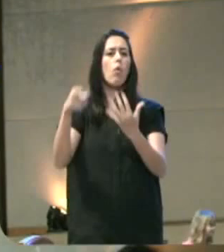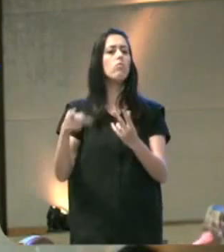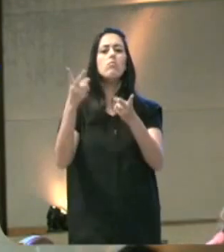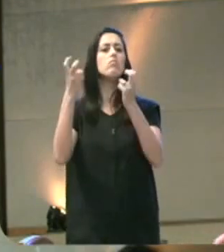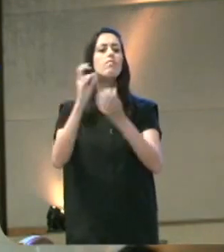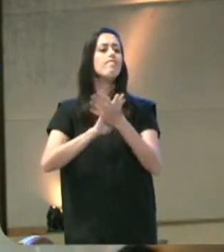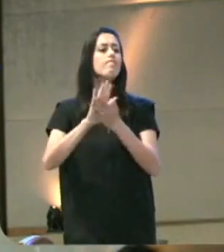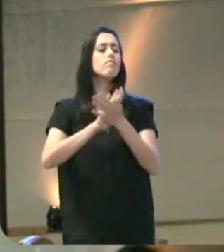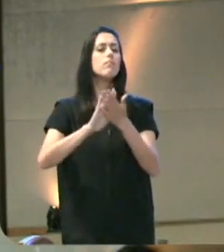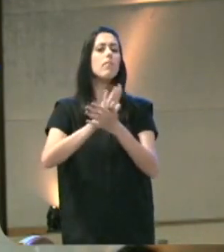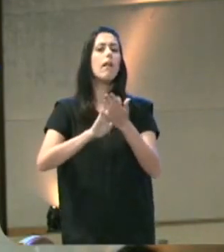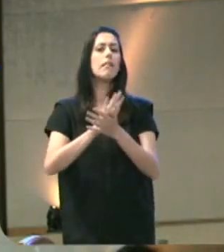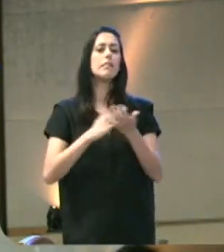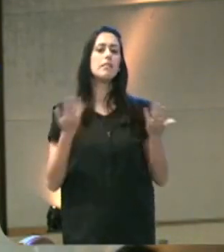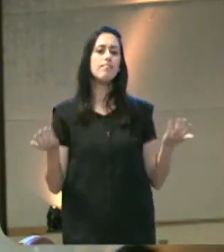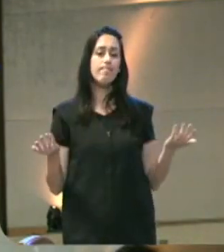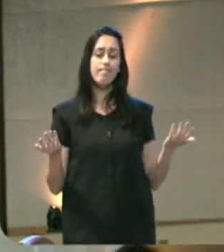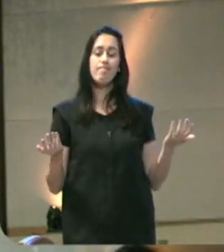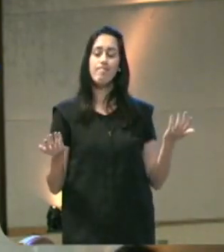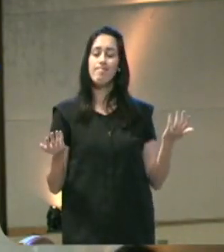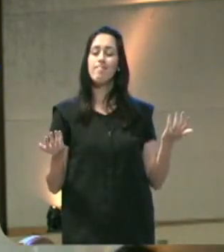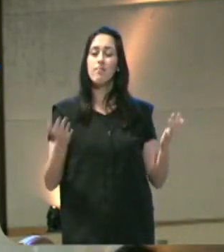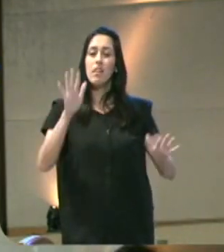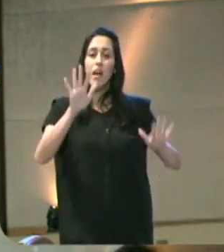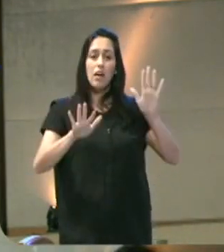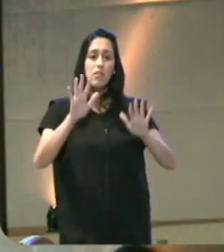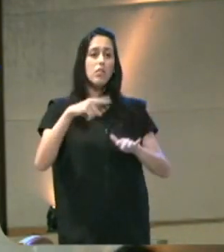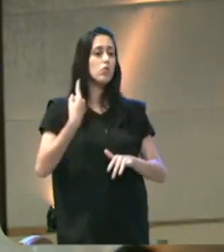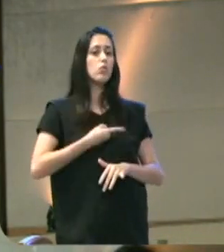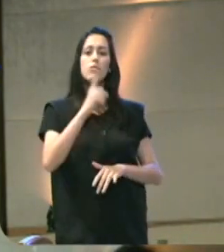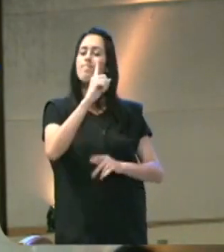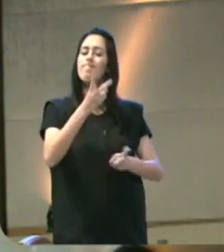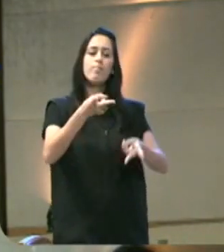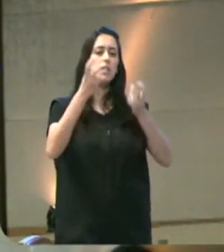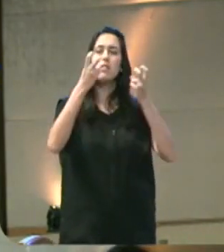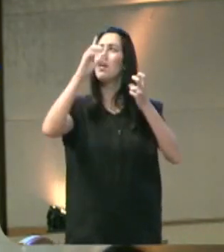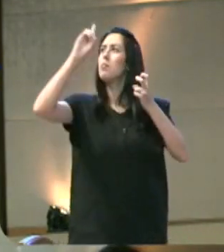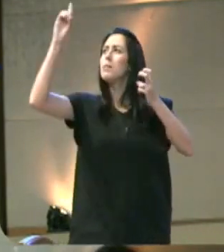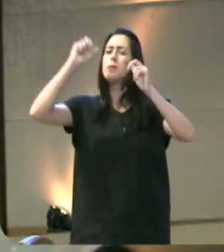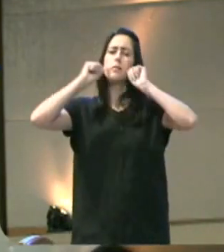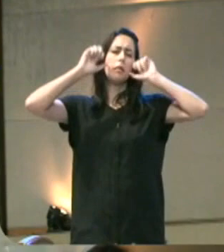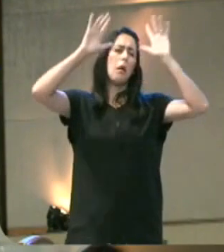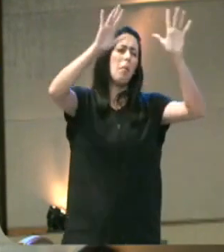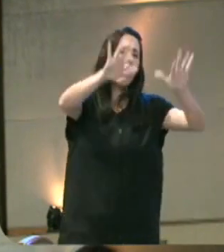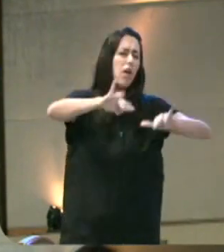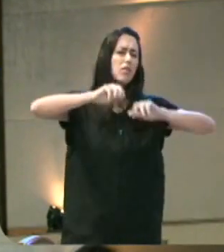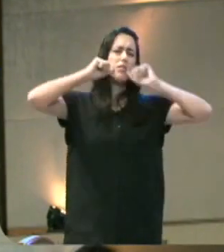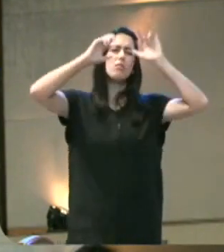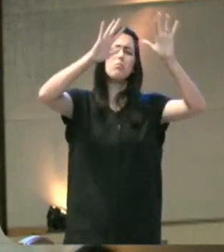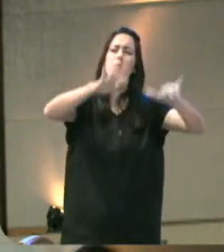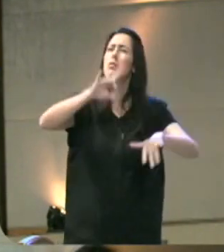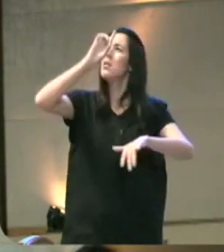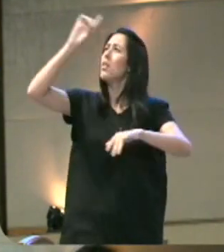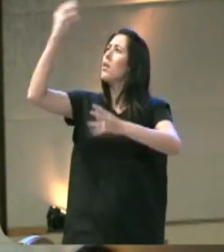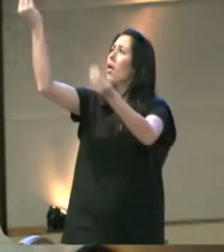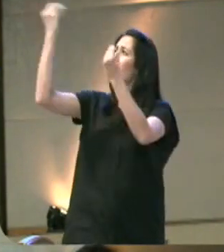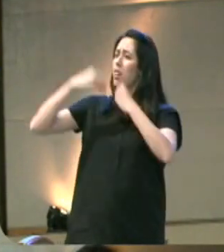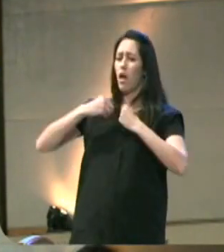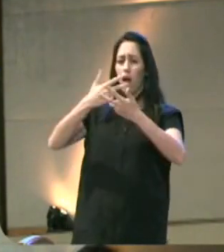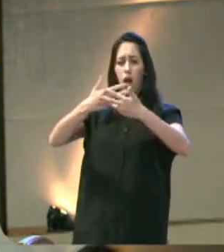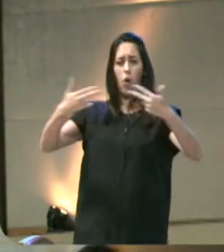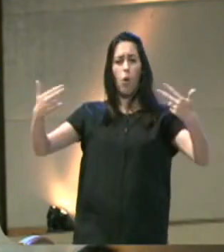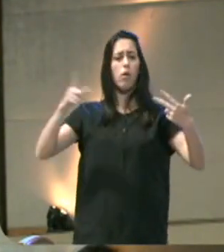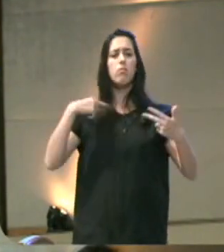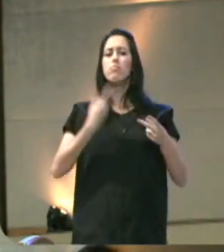vezes o suprimento de Deus, a bênção de Deus, os recursos de Deus já estão à